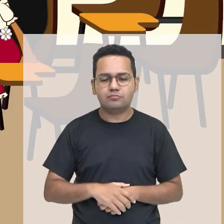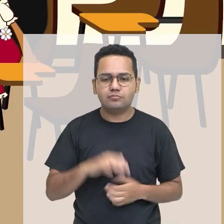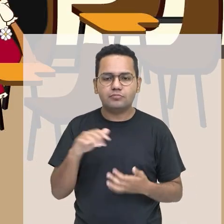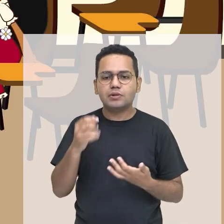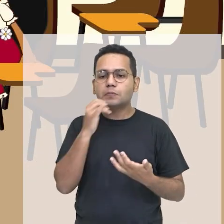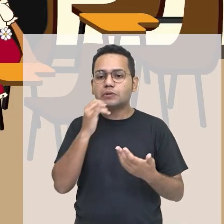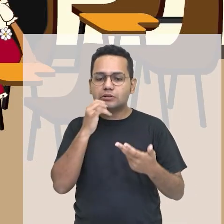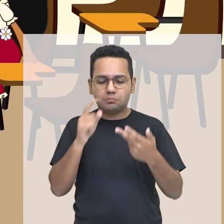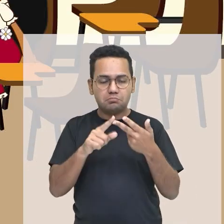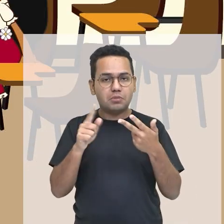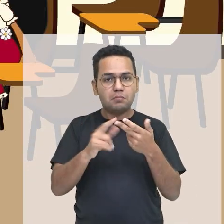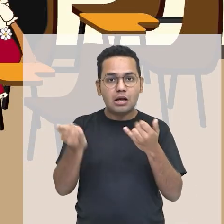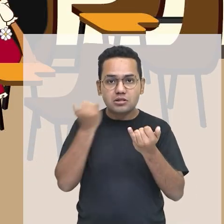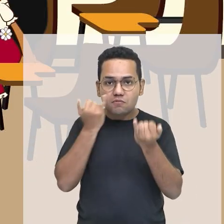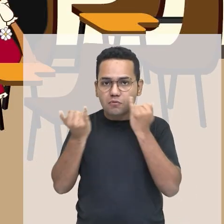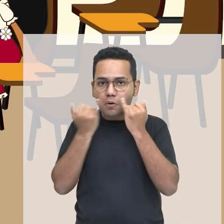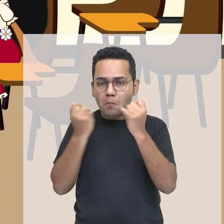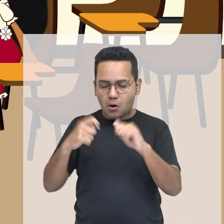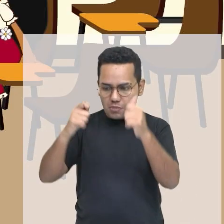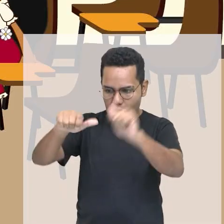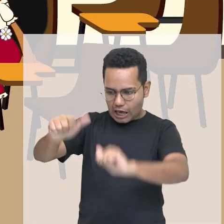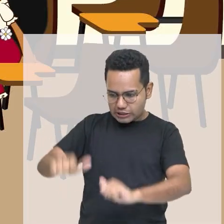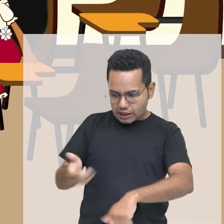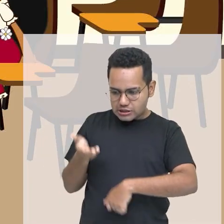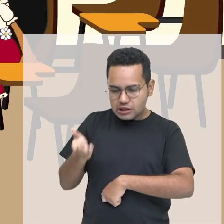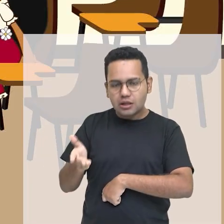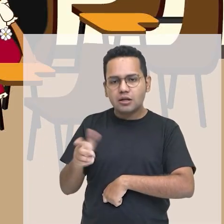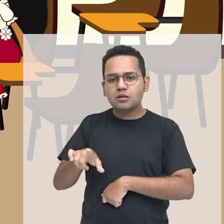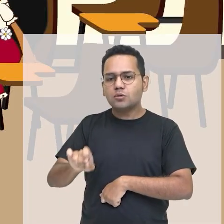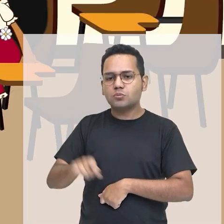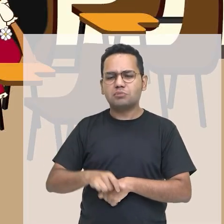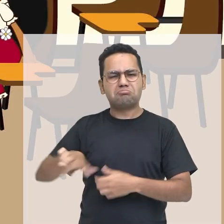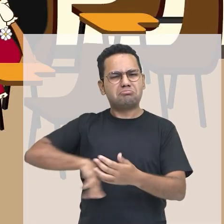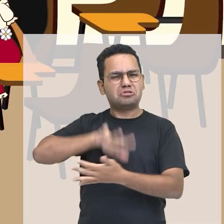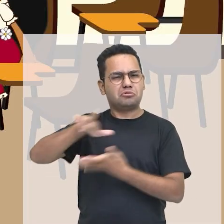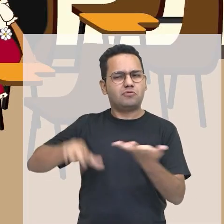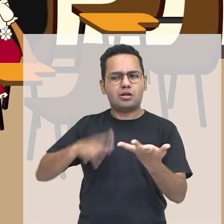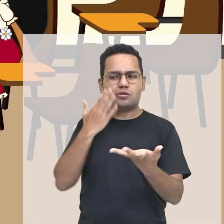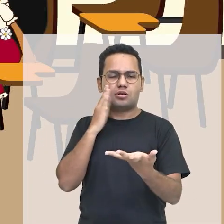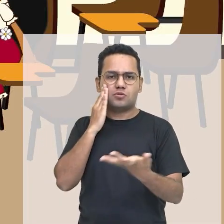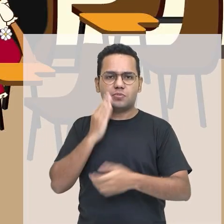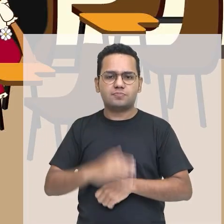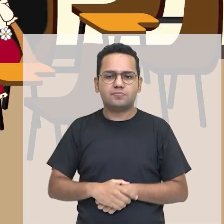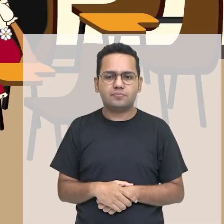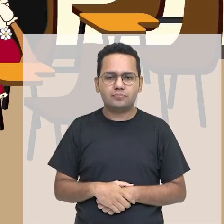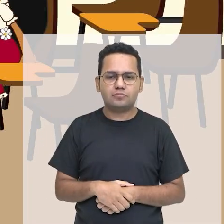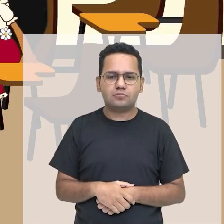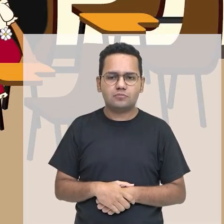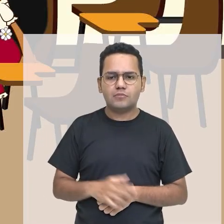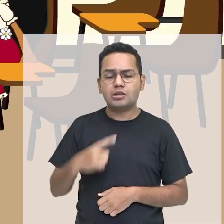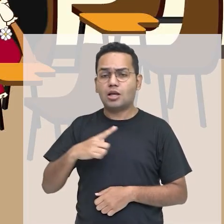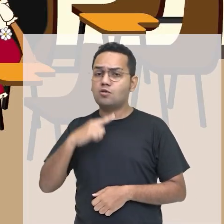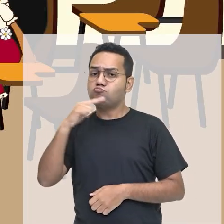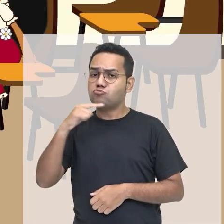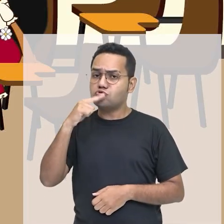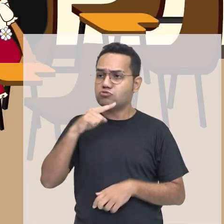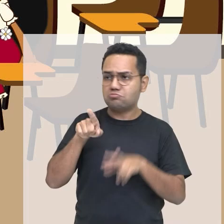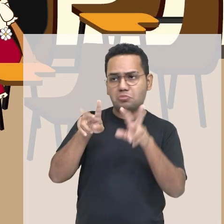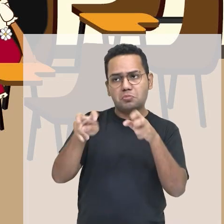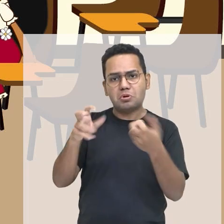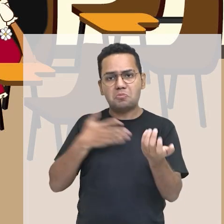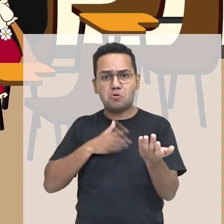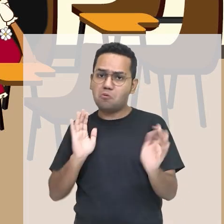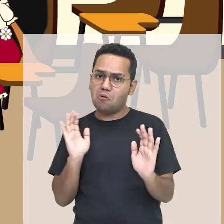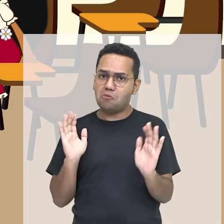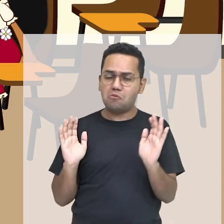nós lemos relacionadas a esse personagem pode indicar uma variedade de coisas. Ele poderia estar cético sobre aquele assunto, eu não gosto